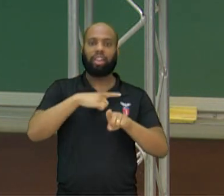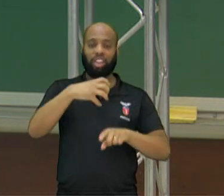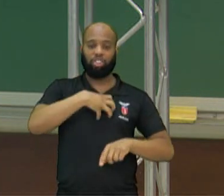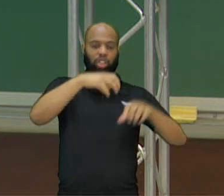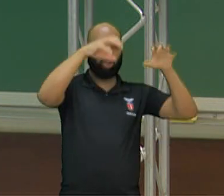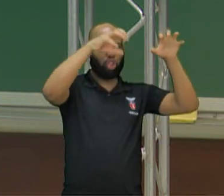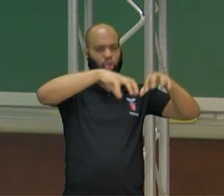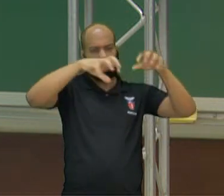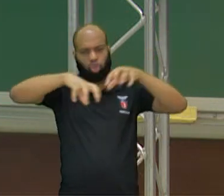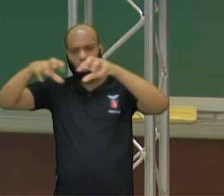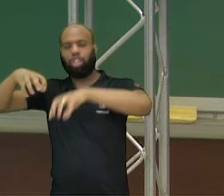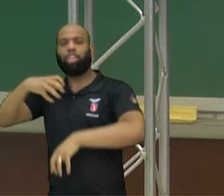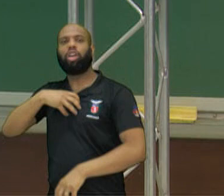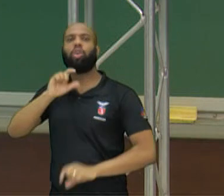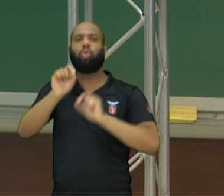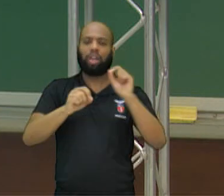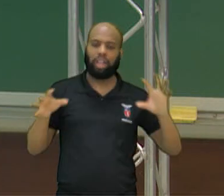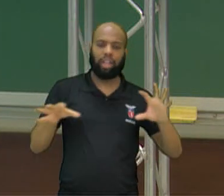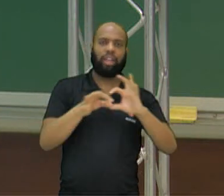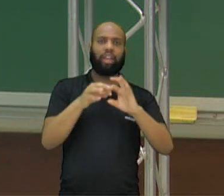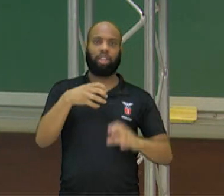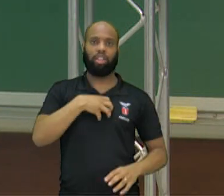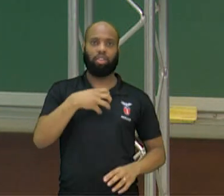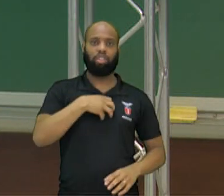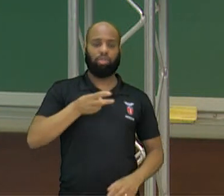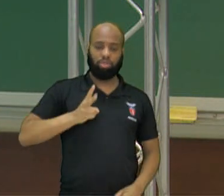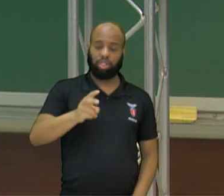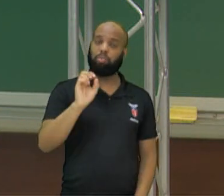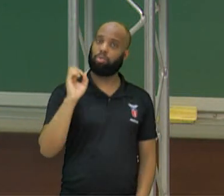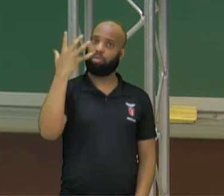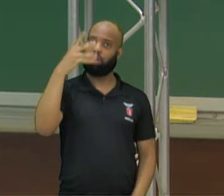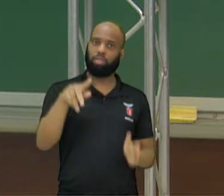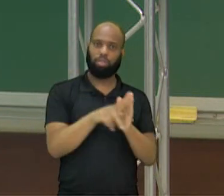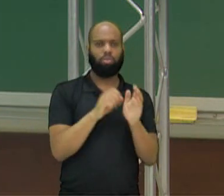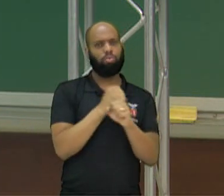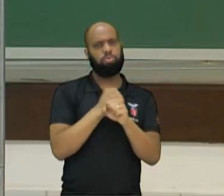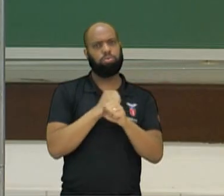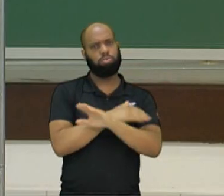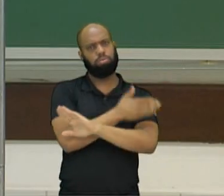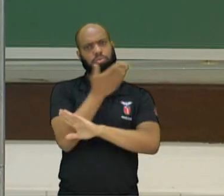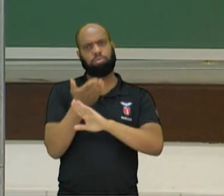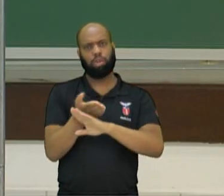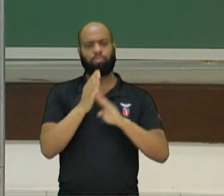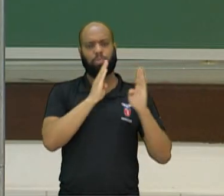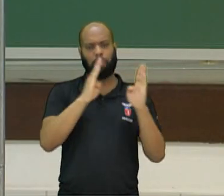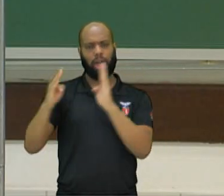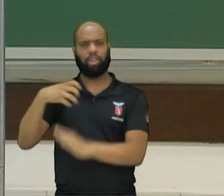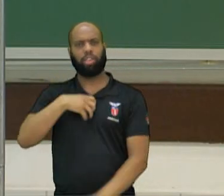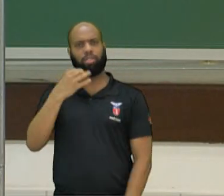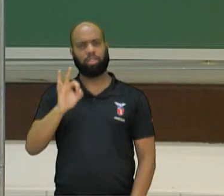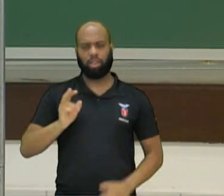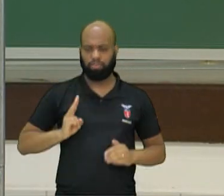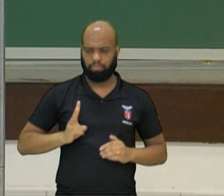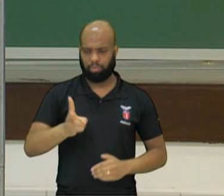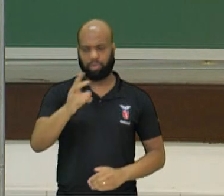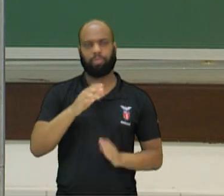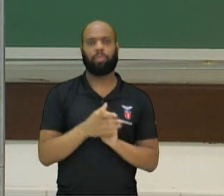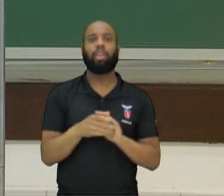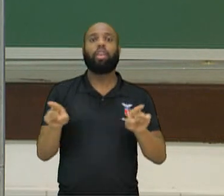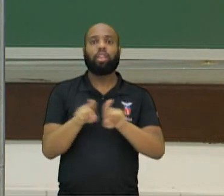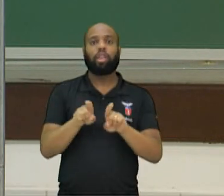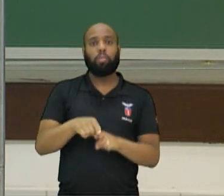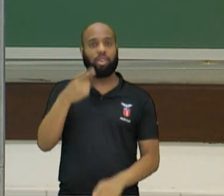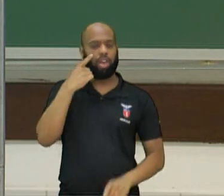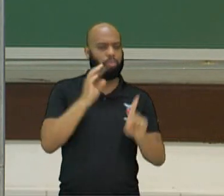das chuvas ela está ocorrendo de forma regular ao longo de todo o ano. E se você olhar também ali, estudante, para